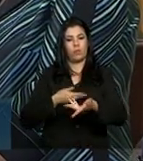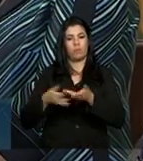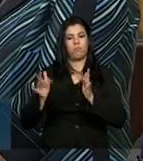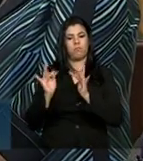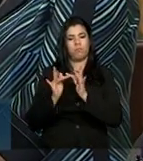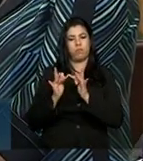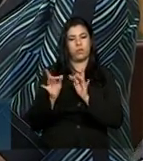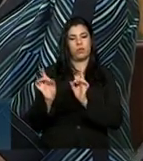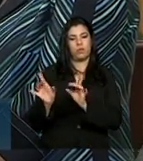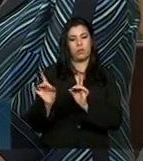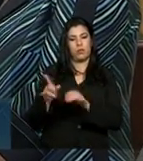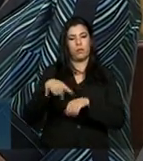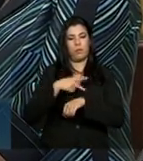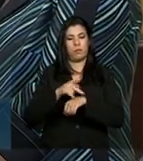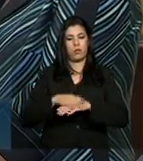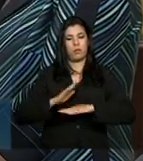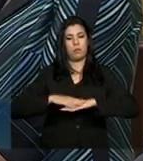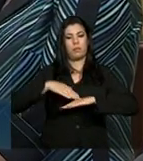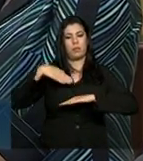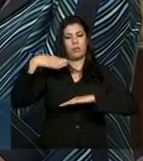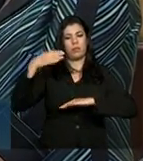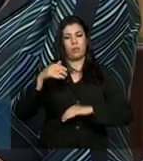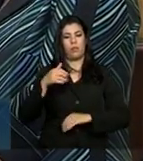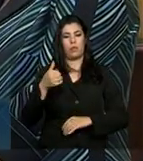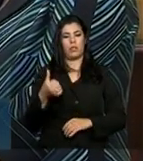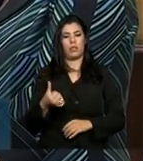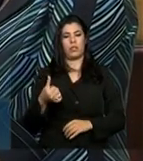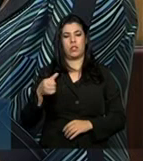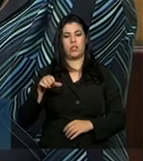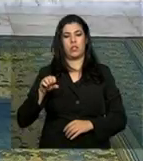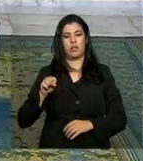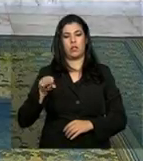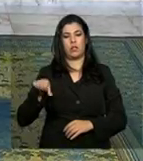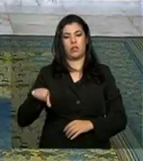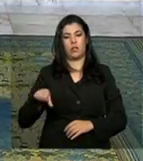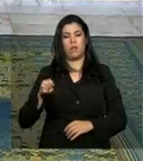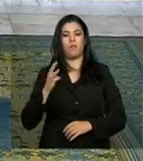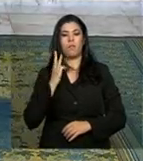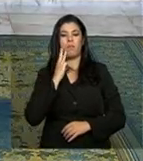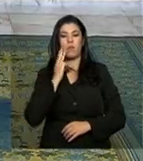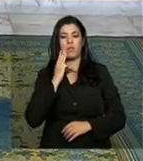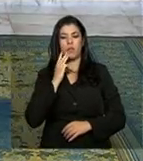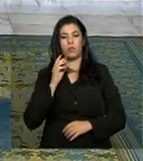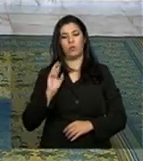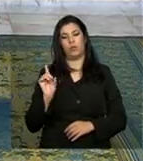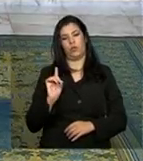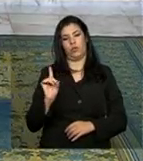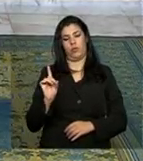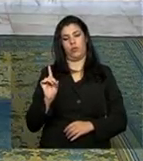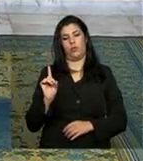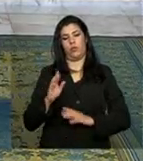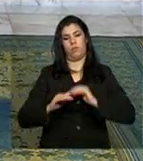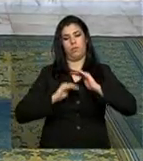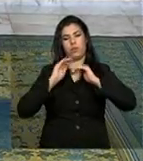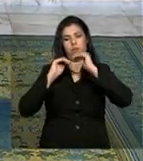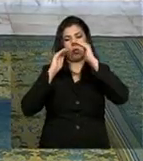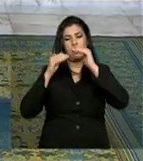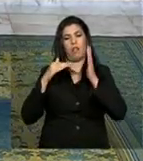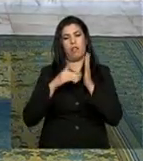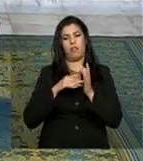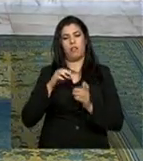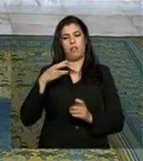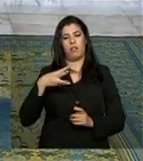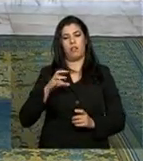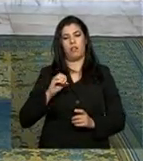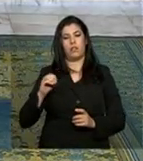57%, passando aí de 189 milhões de dólares para quase 300 milhões de dólares. As